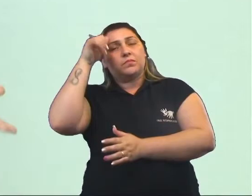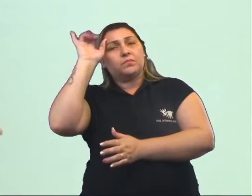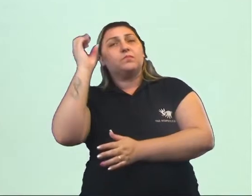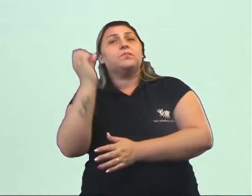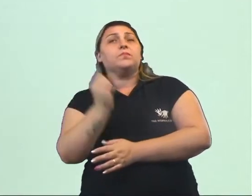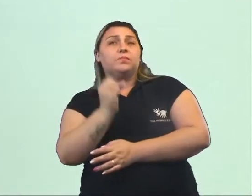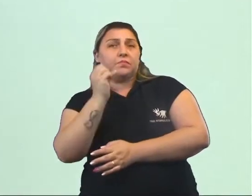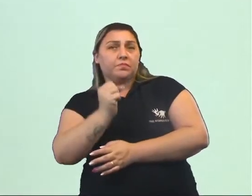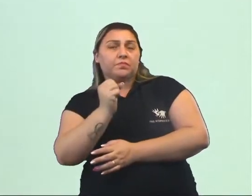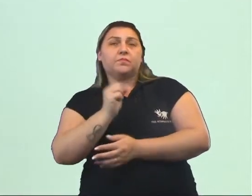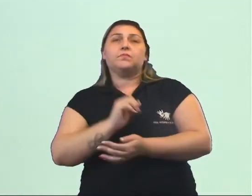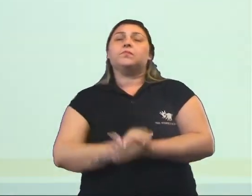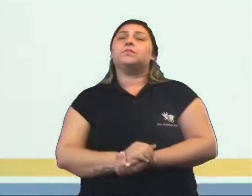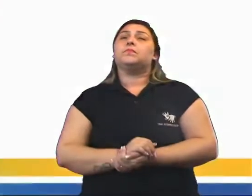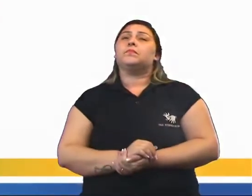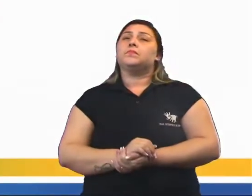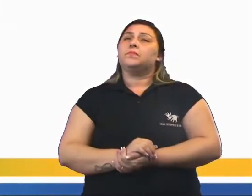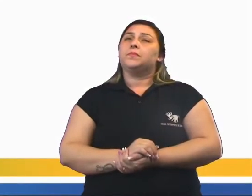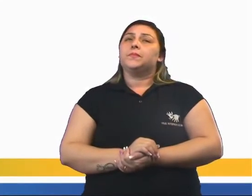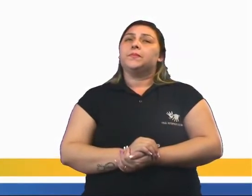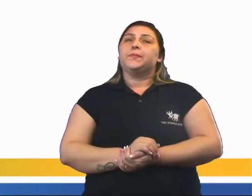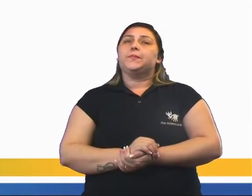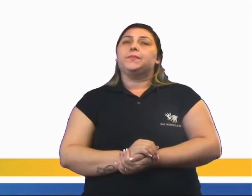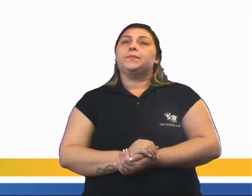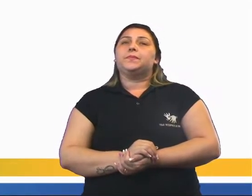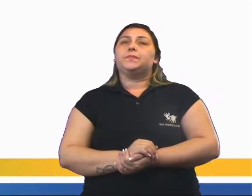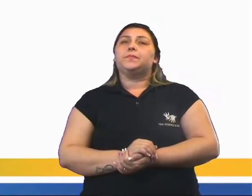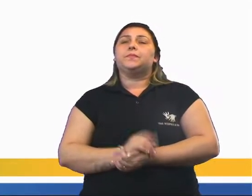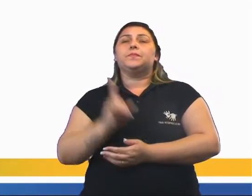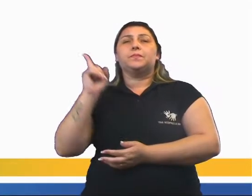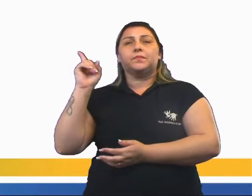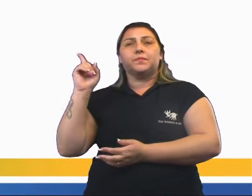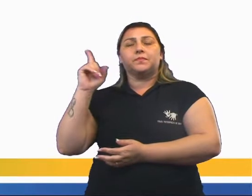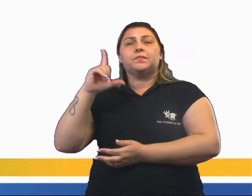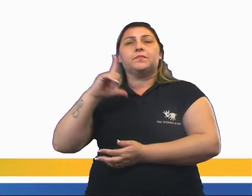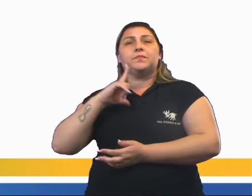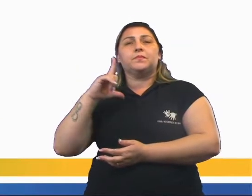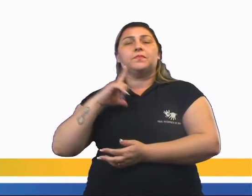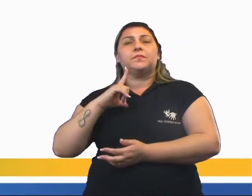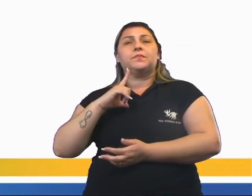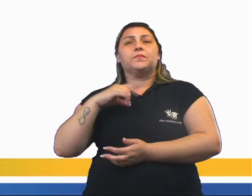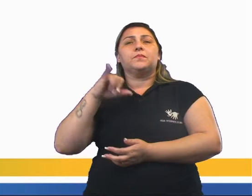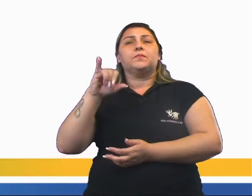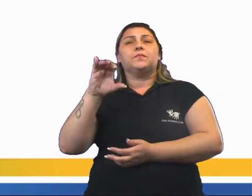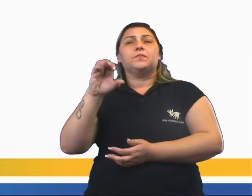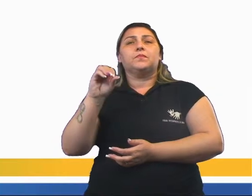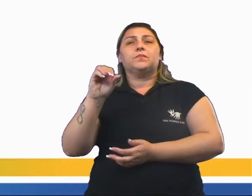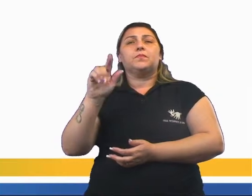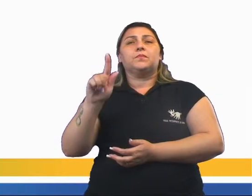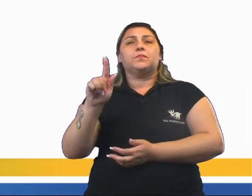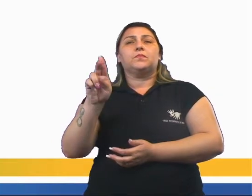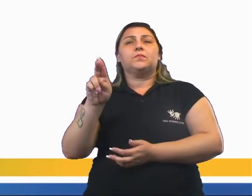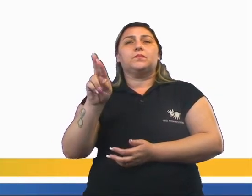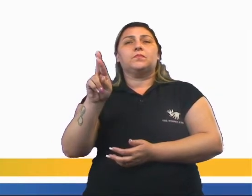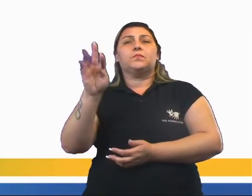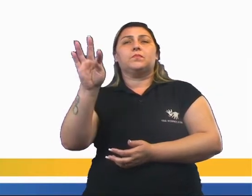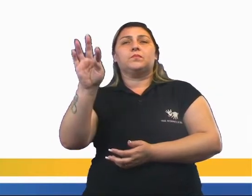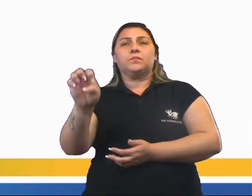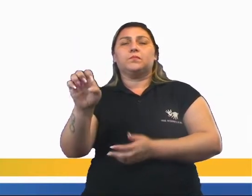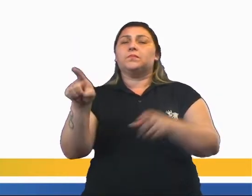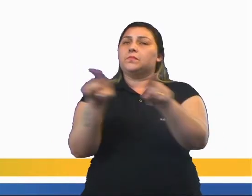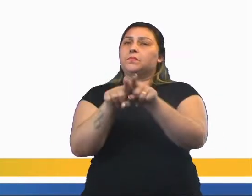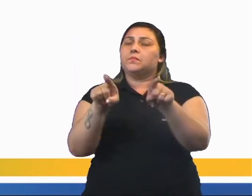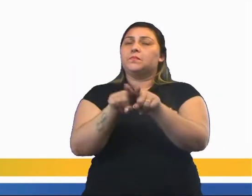onde? Lá da vaca. Vamos prosseguir. Temos aqui, então, o iogurte. Isso